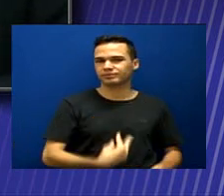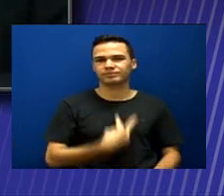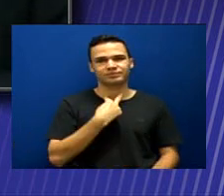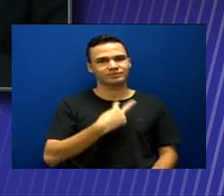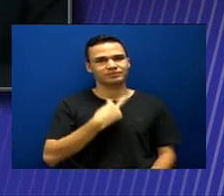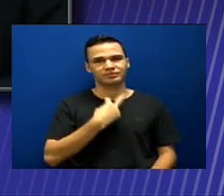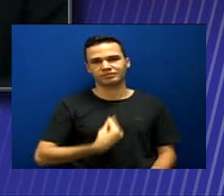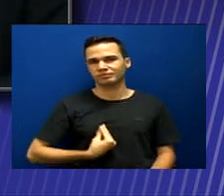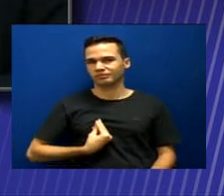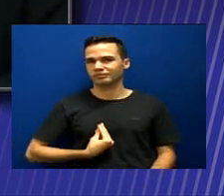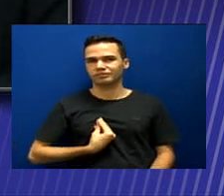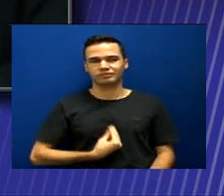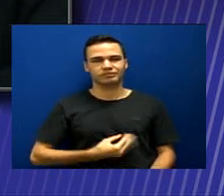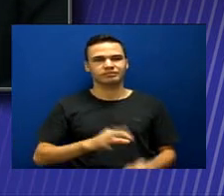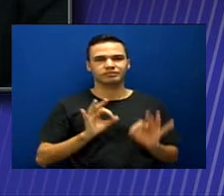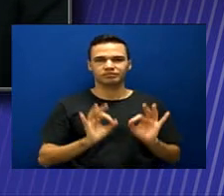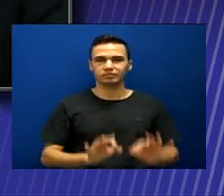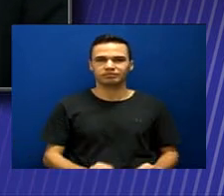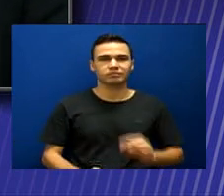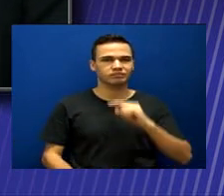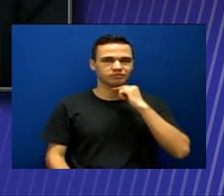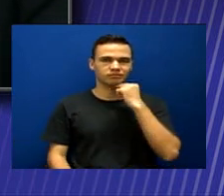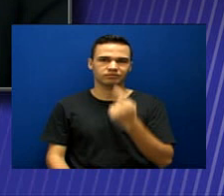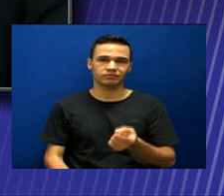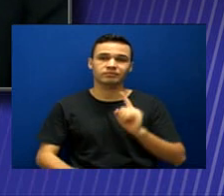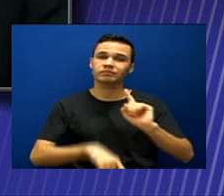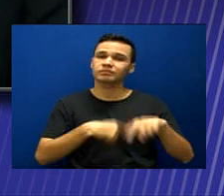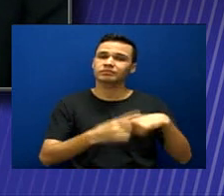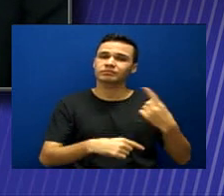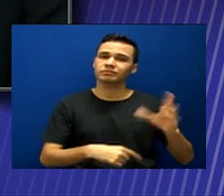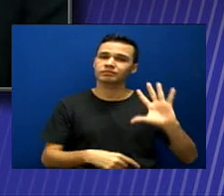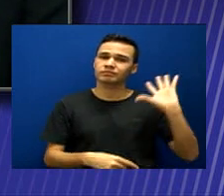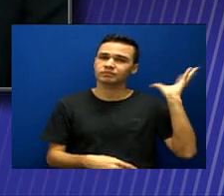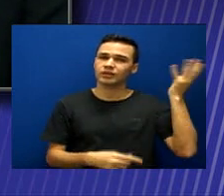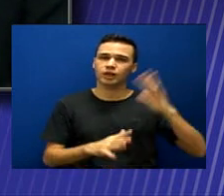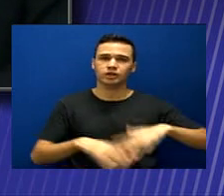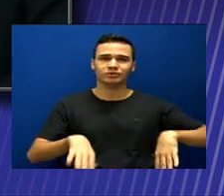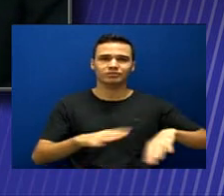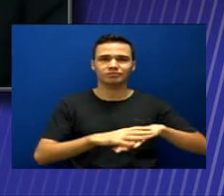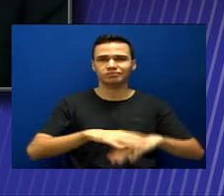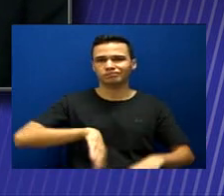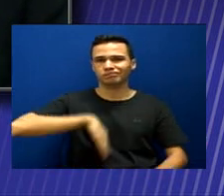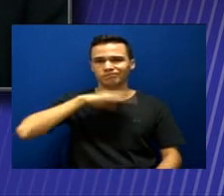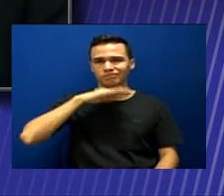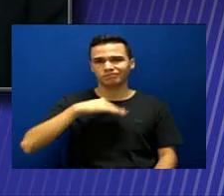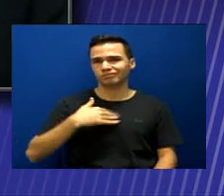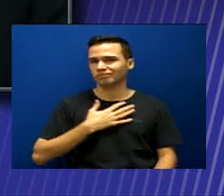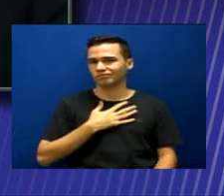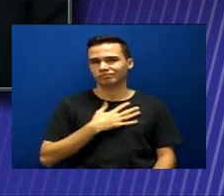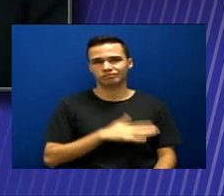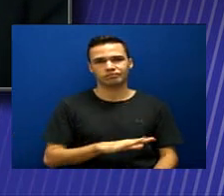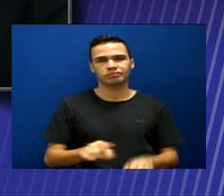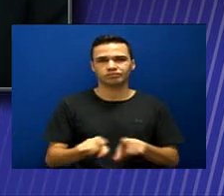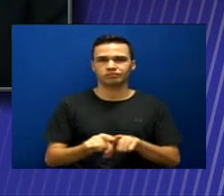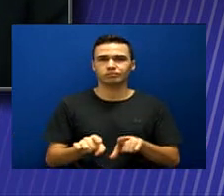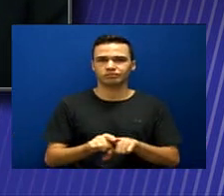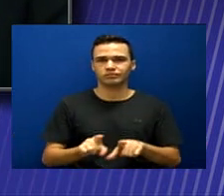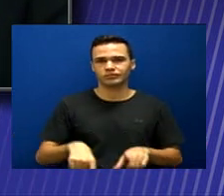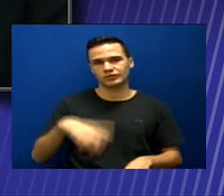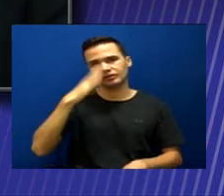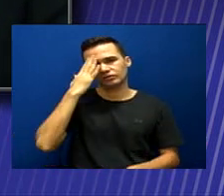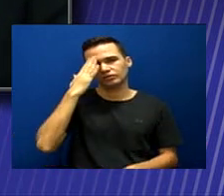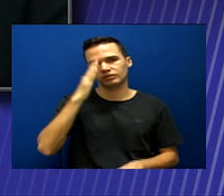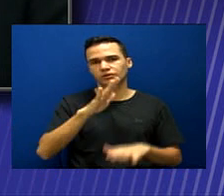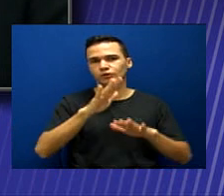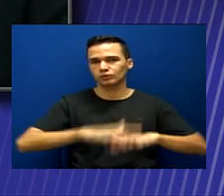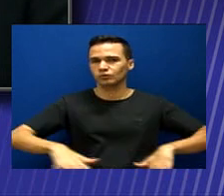tão presentemente presente e acabou acontecendo aquilo que nos deixou a todos chateados, né? Eu também fiquei e tenho certeza que